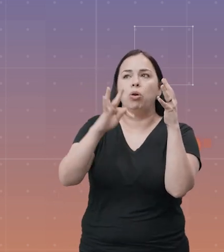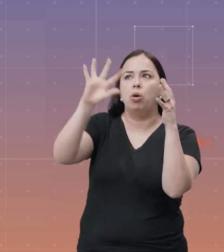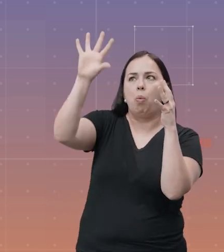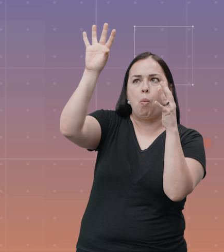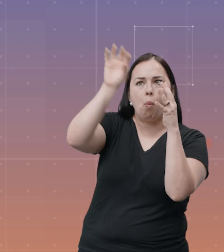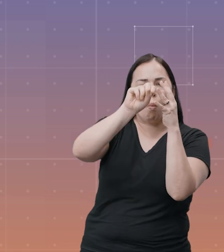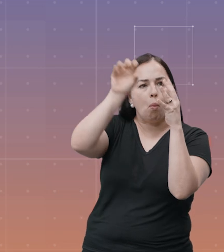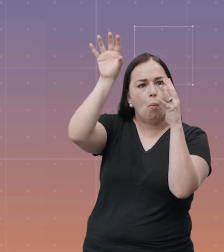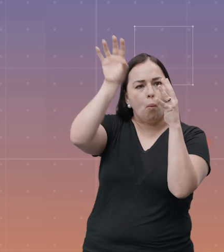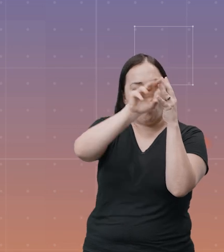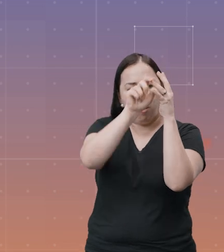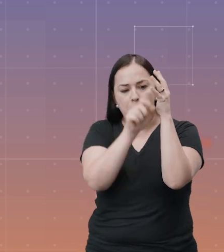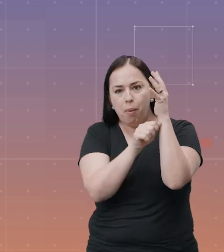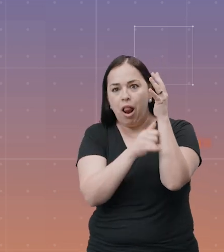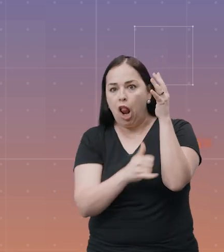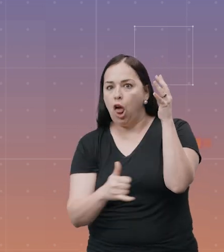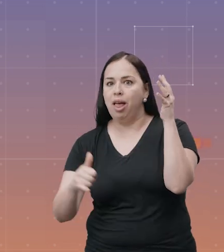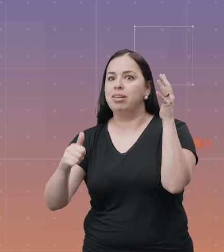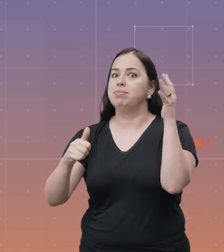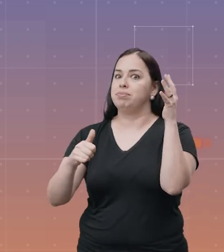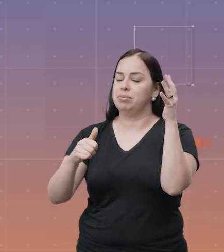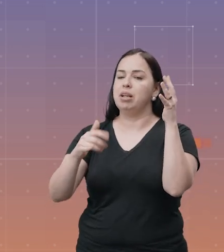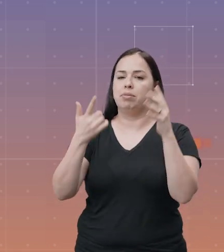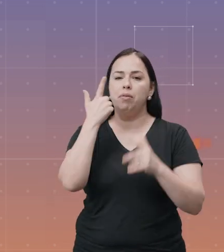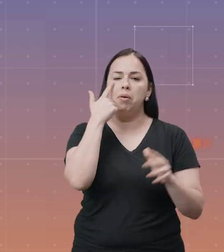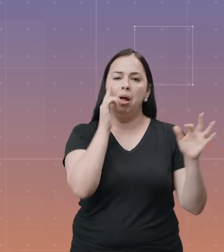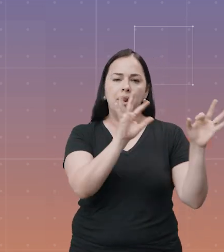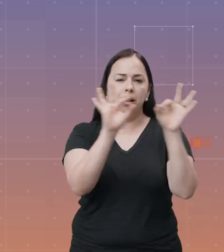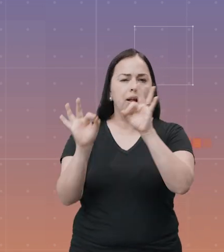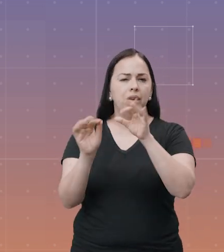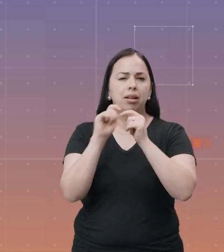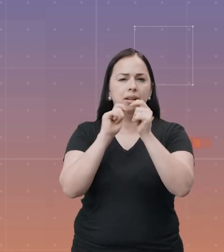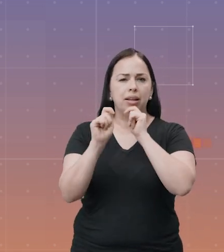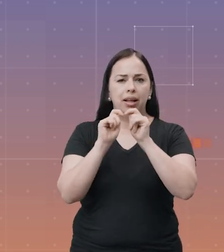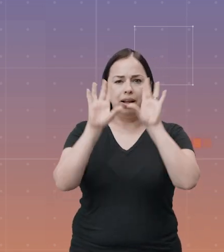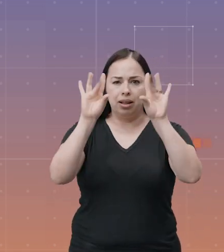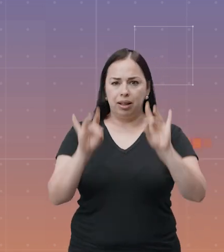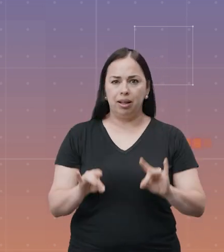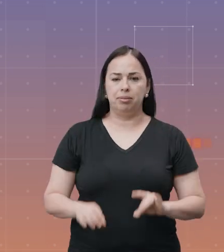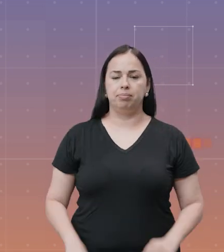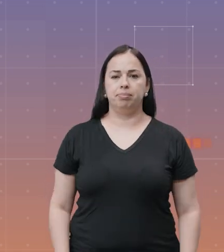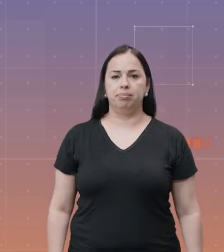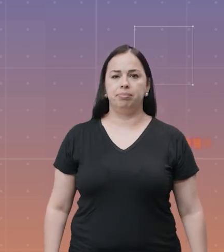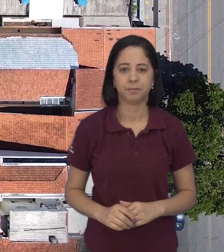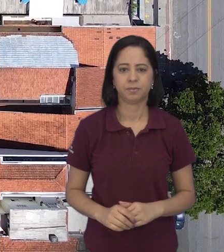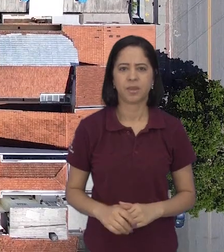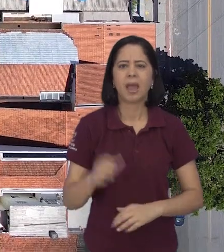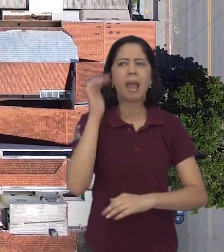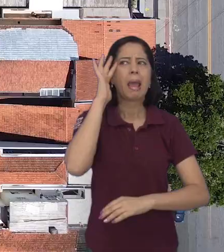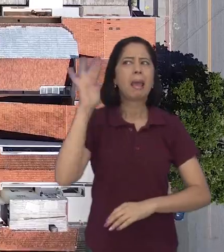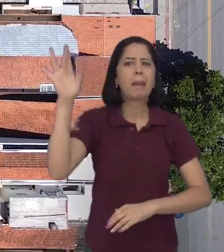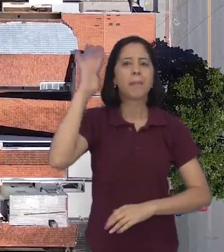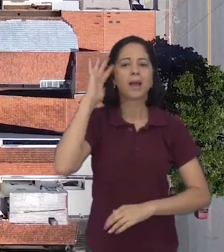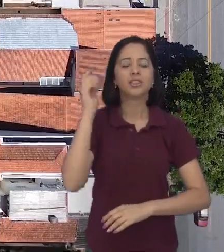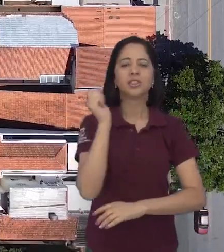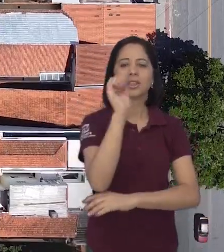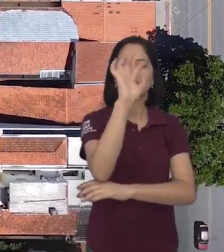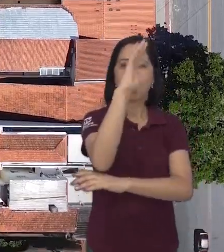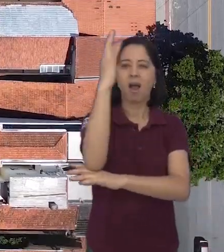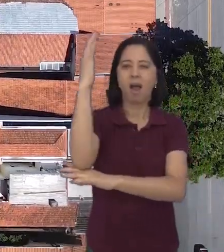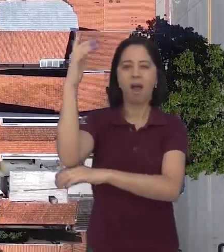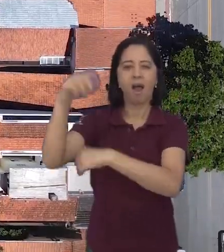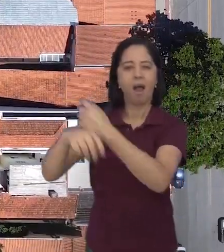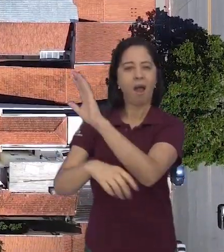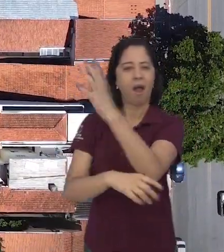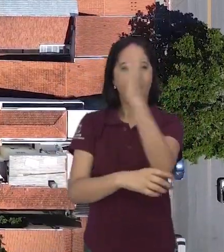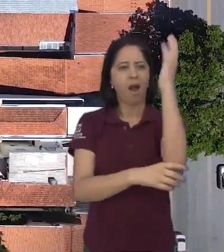e que pode gerar economia aos cofres públicos. Confira mais detalhes na reportagem. Já imaginou a